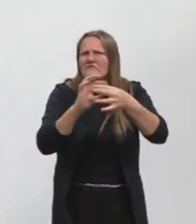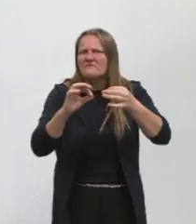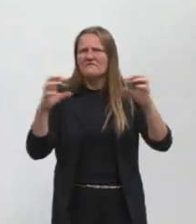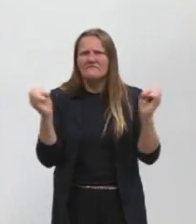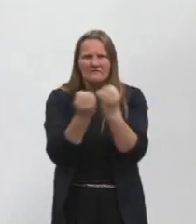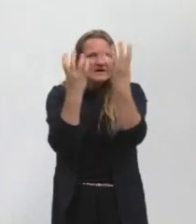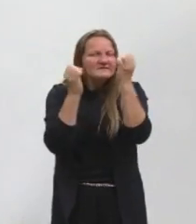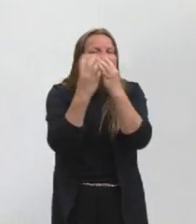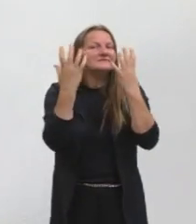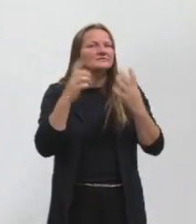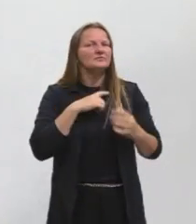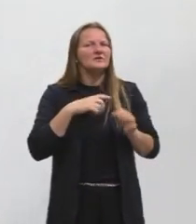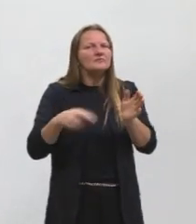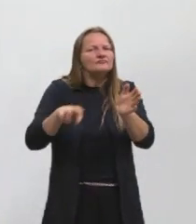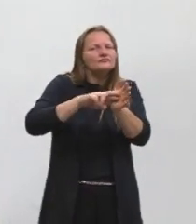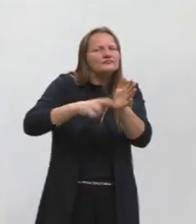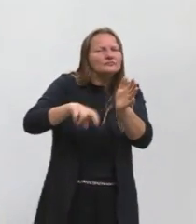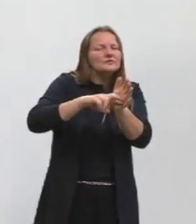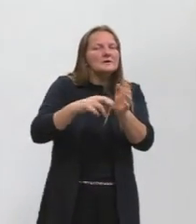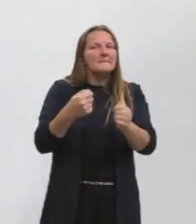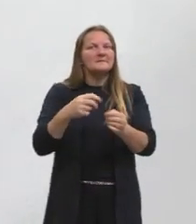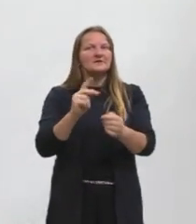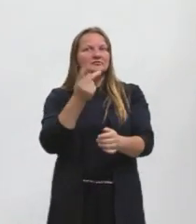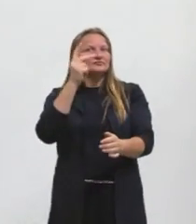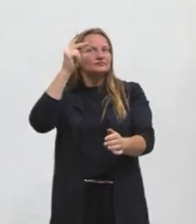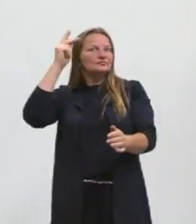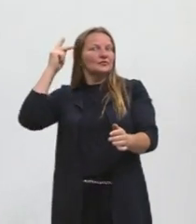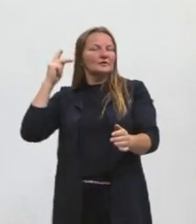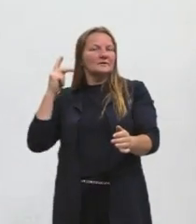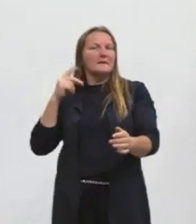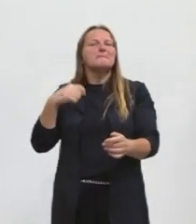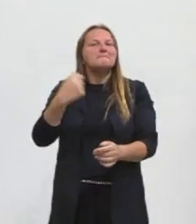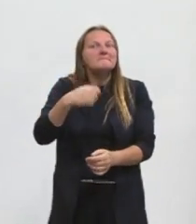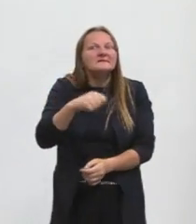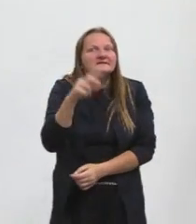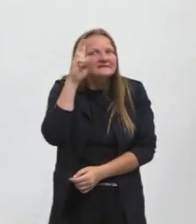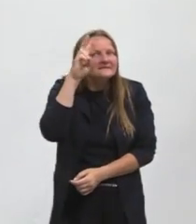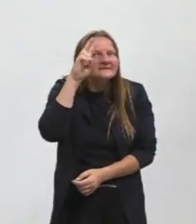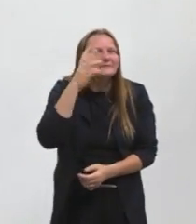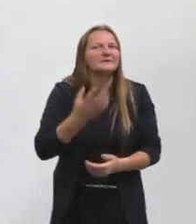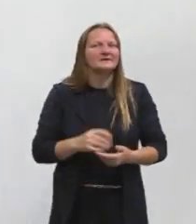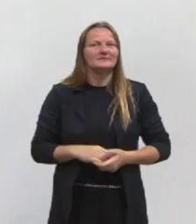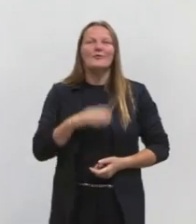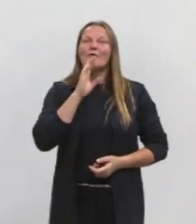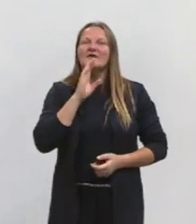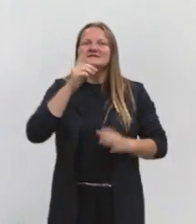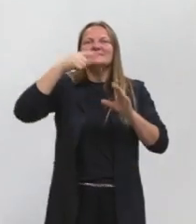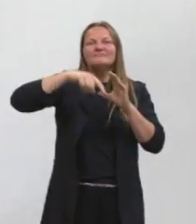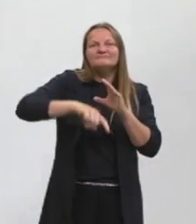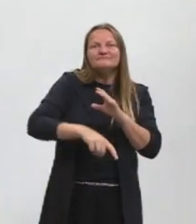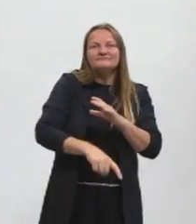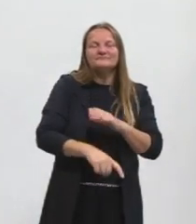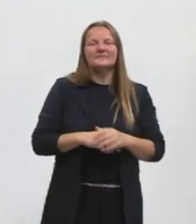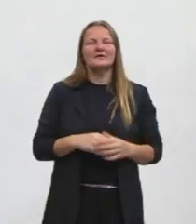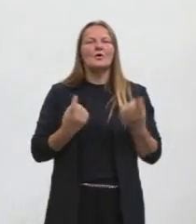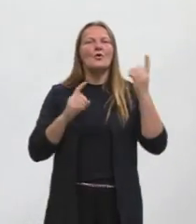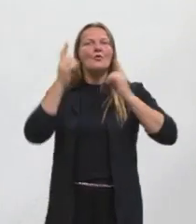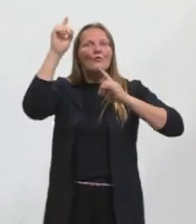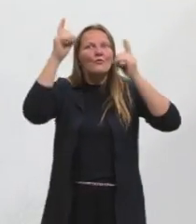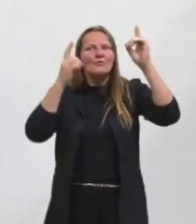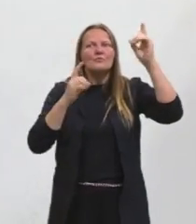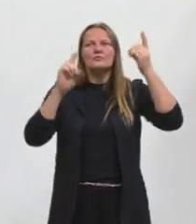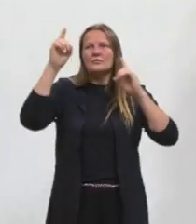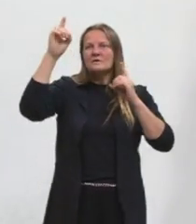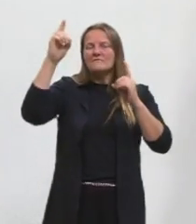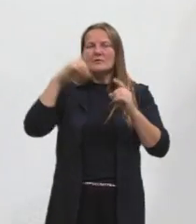tem alguns resgates históricos aqui que valem a pena ser lembrados né o carnaval gente acima de tudo